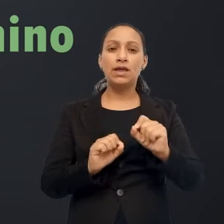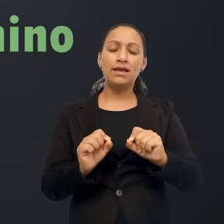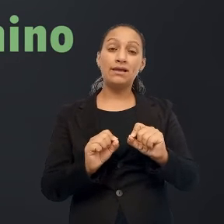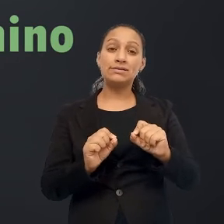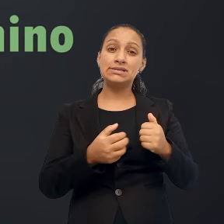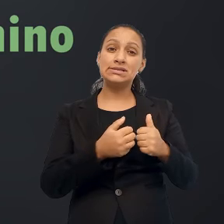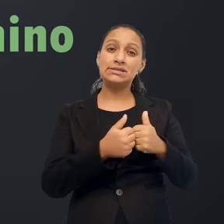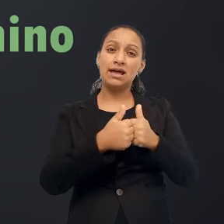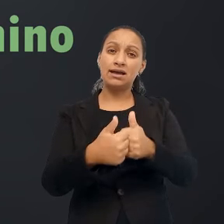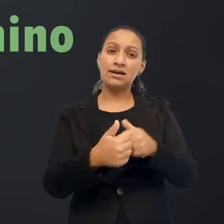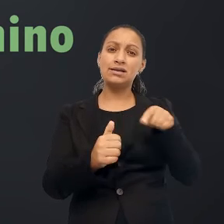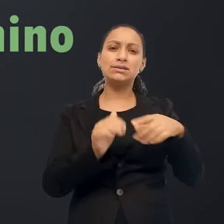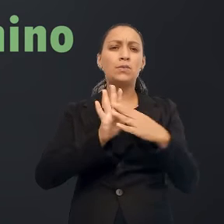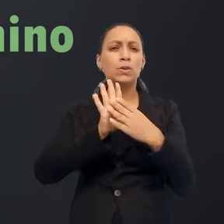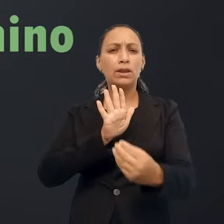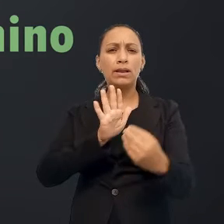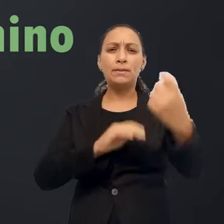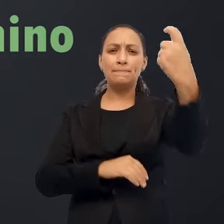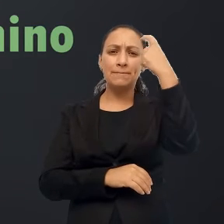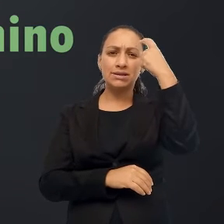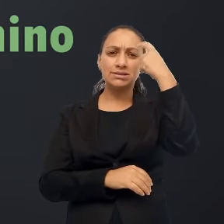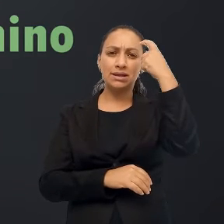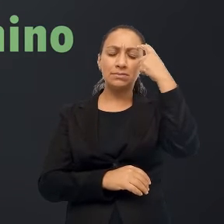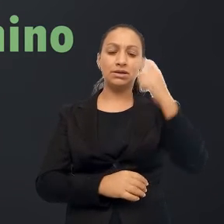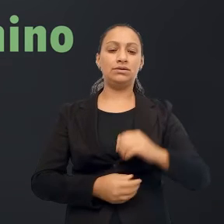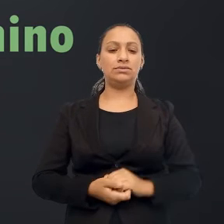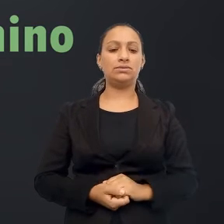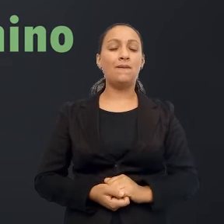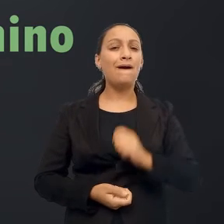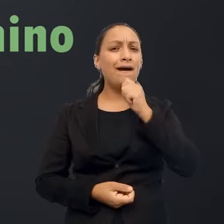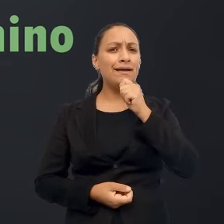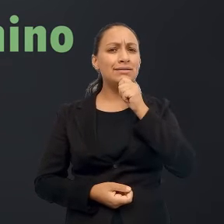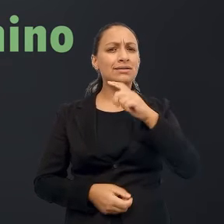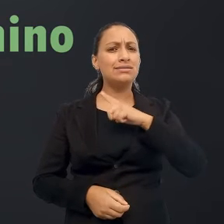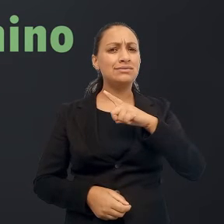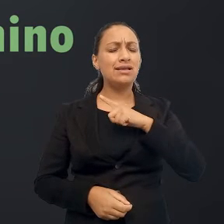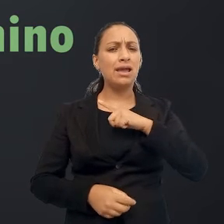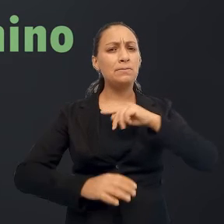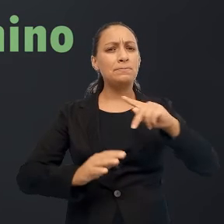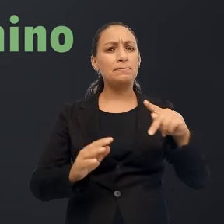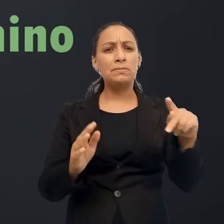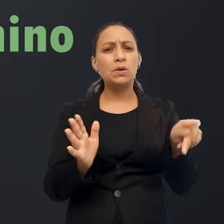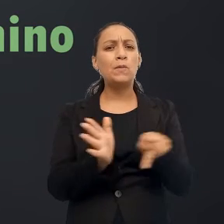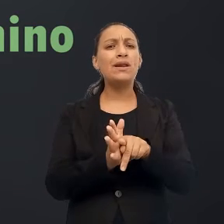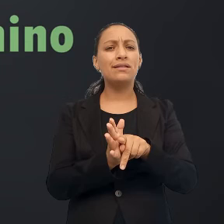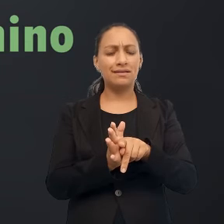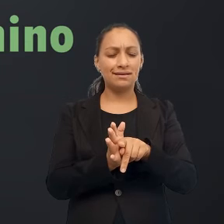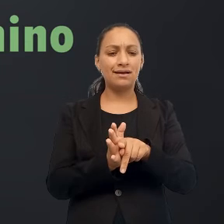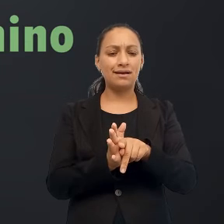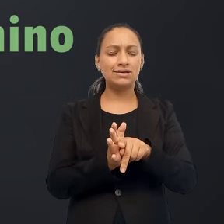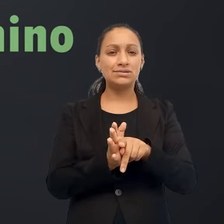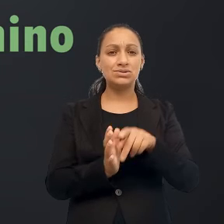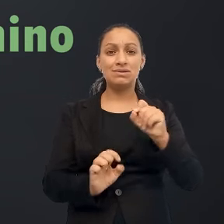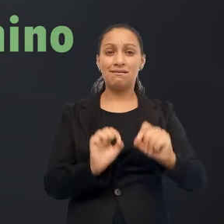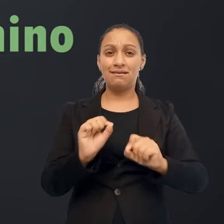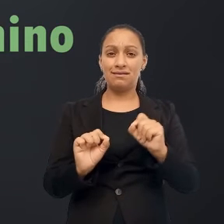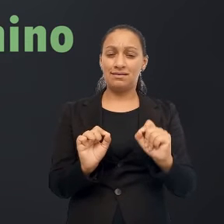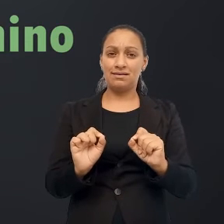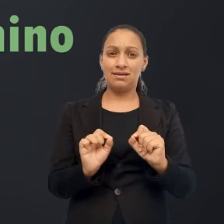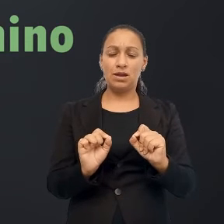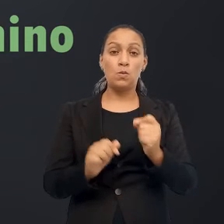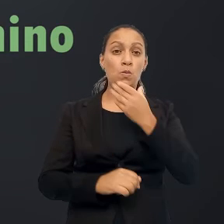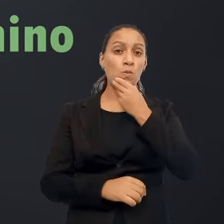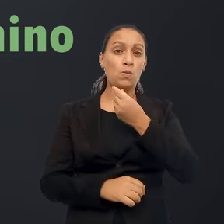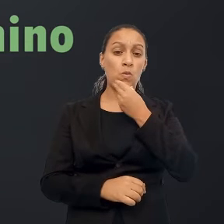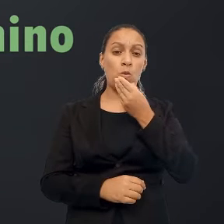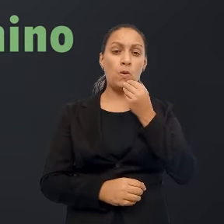esse modelo de pensamento, né? De que ainda há uma certa propriedade, né? De quem é o